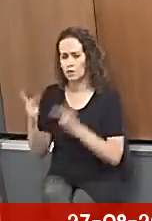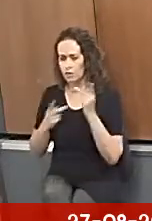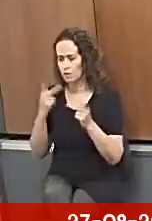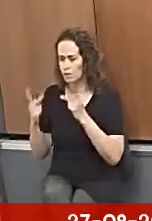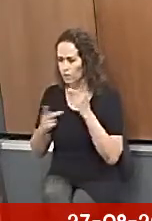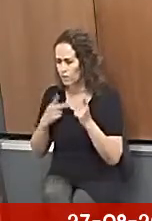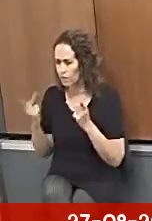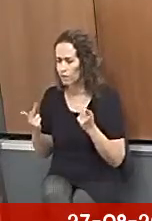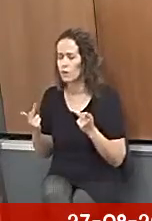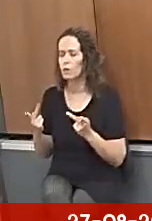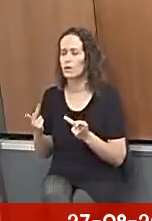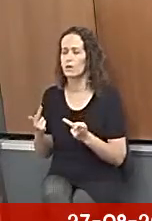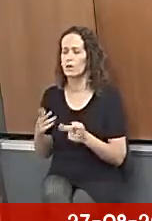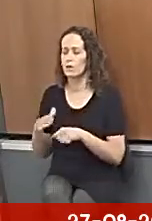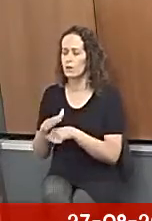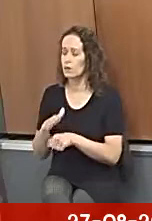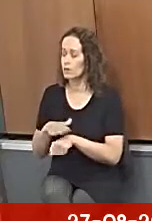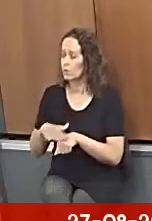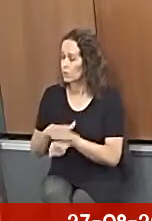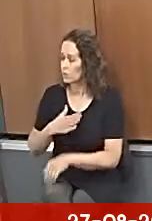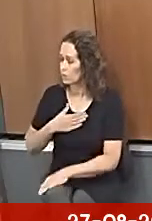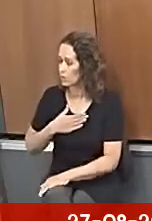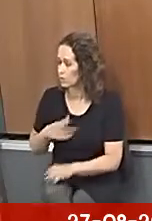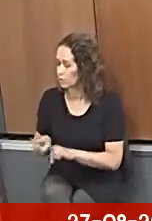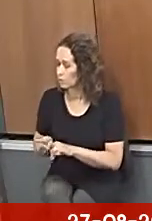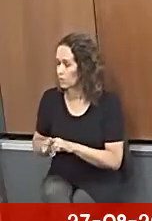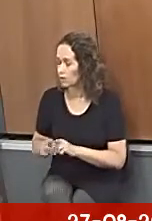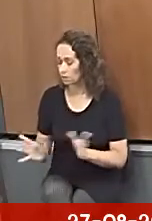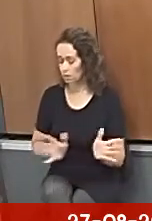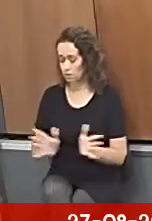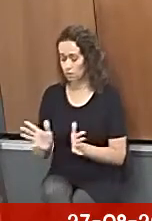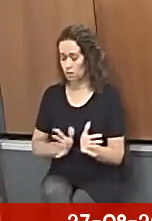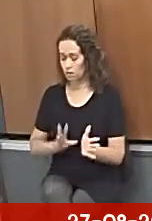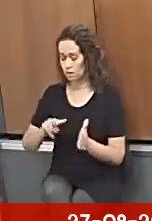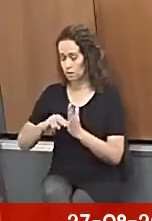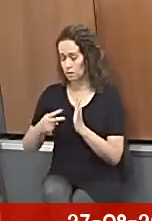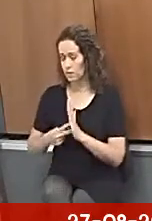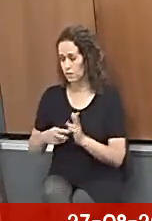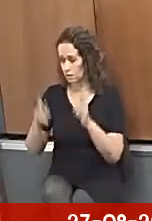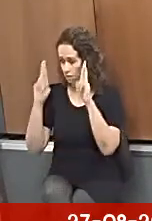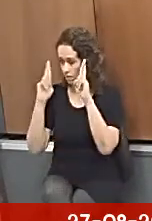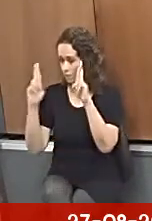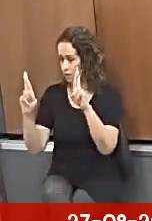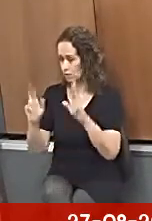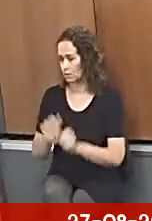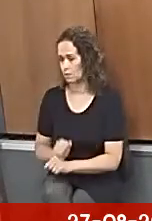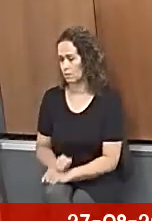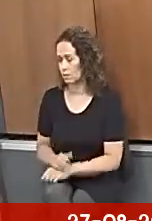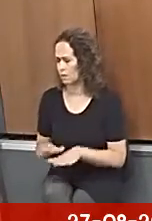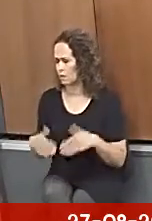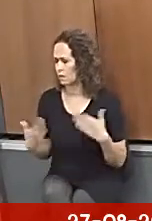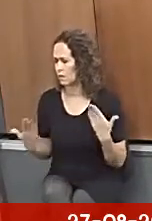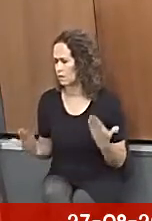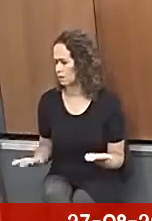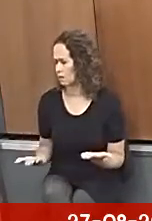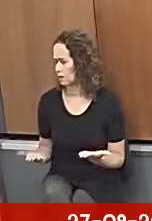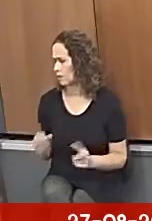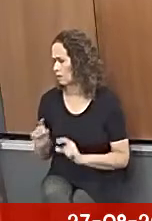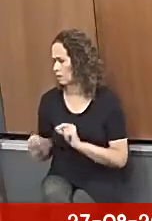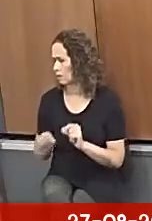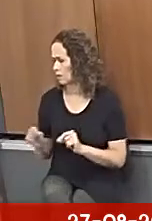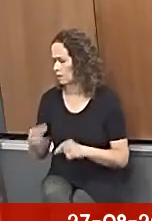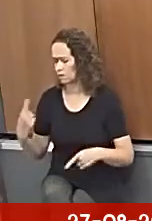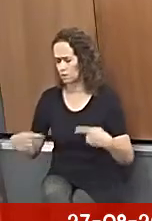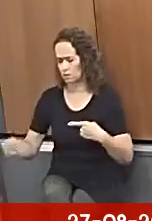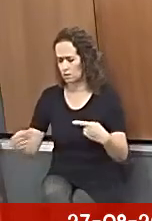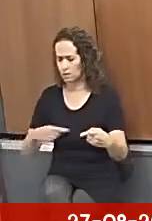tratou isso comigo também lhe disse olha a sensibilidade e respeito então a discussão aqui não é desligando legal de de